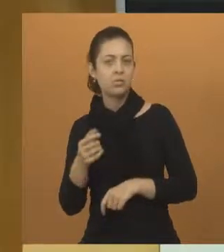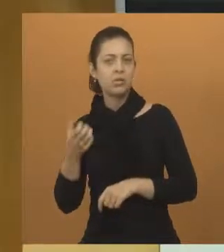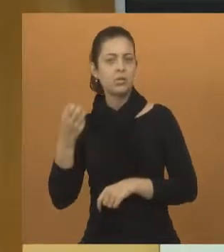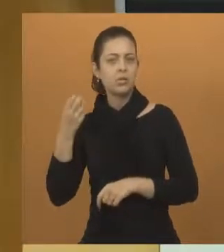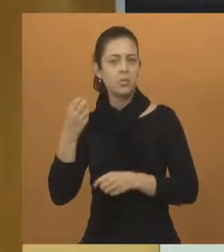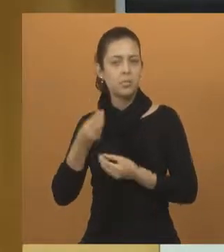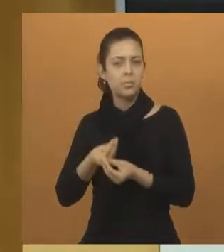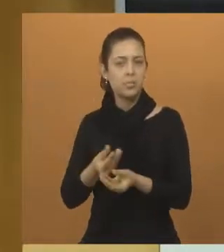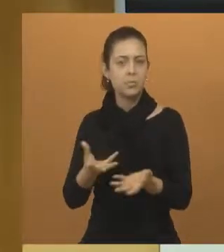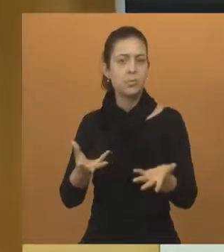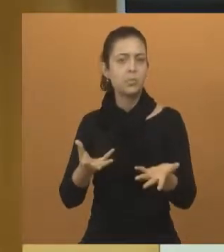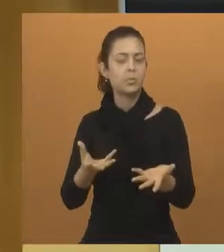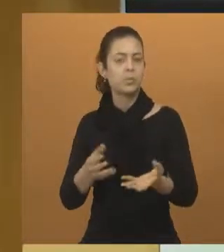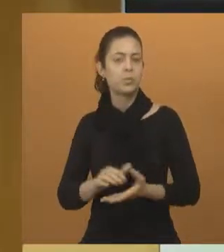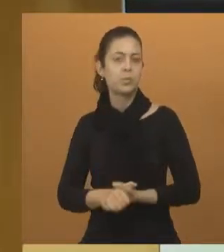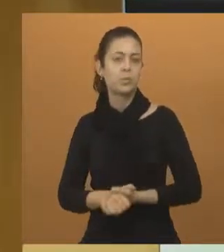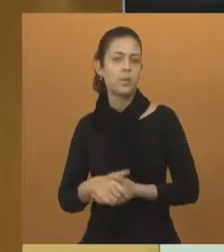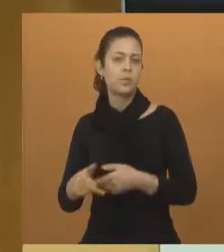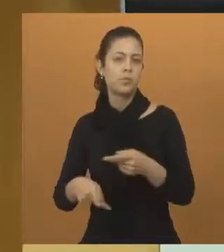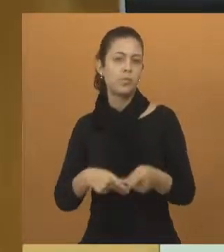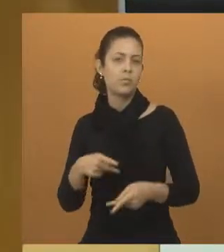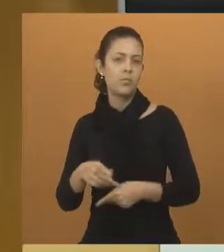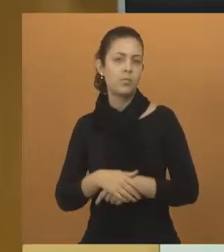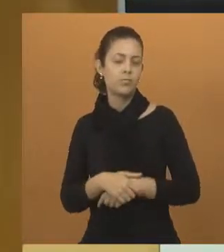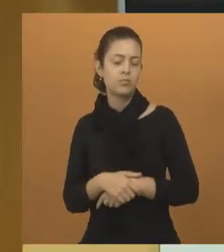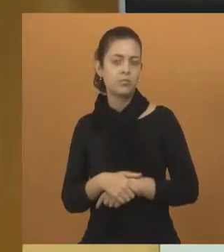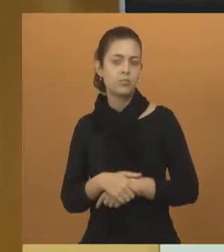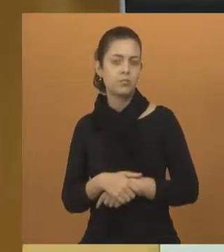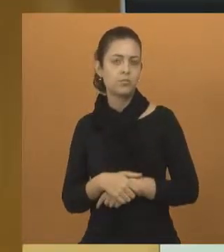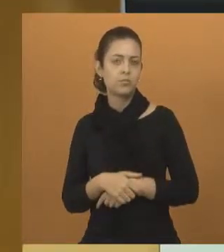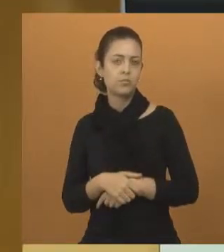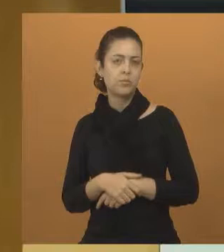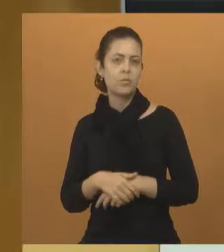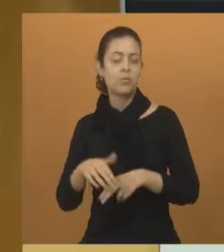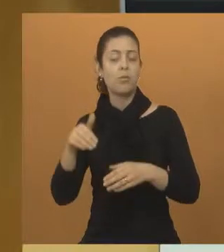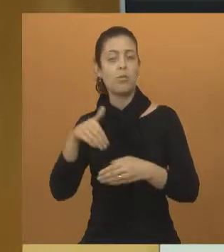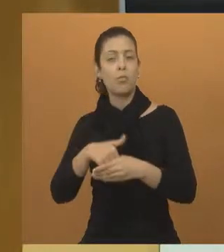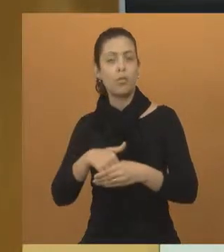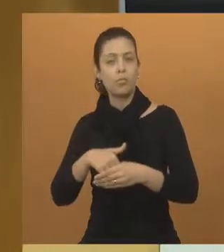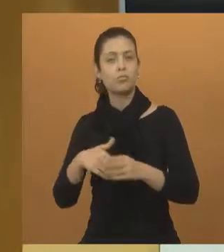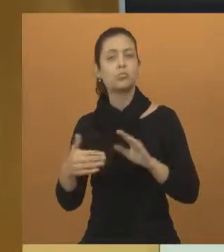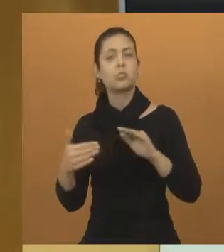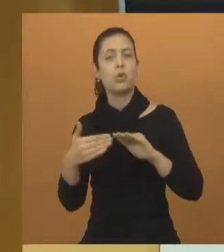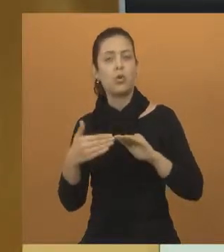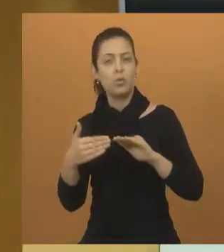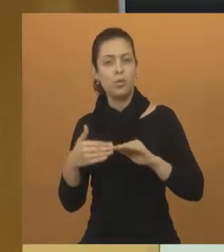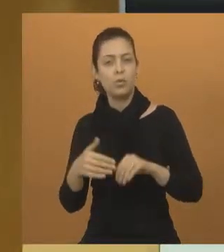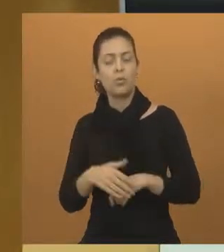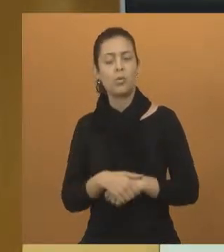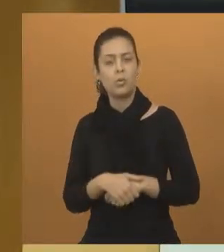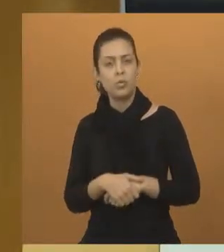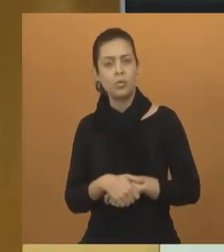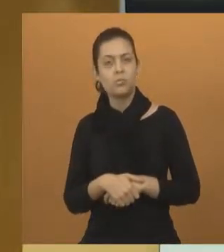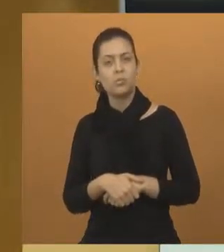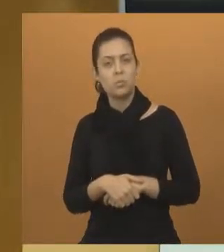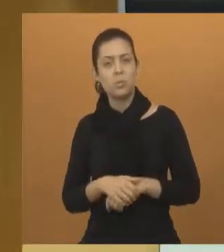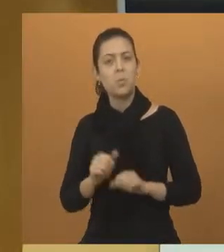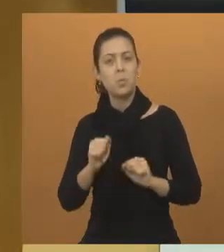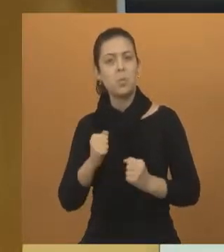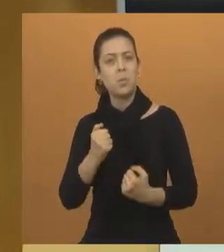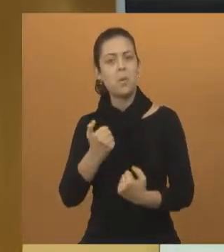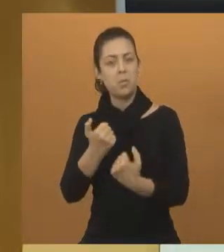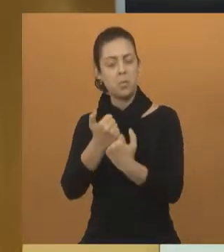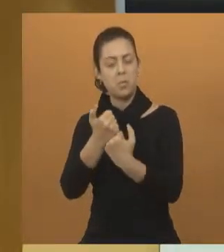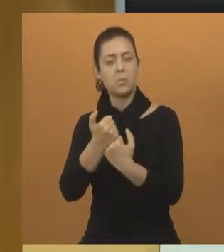beneficiar muito a população. Então, deixo aqui de antemão meu voto favorável e pode contar sempre conosco